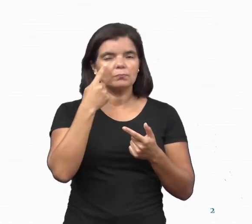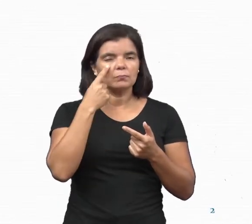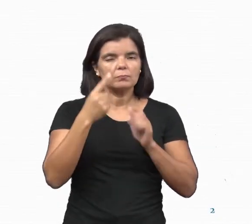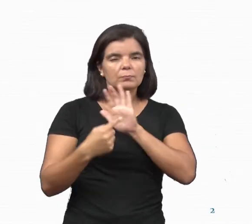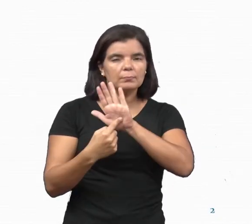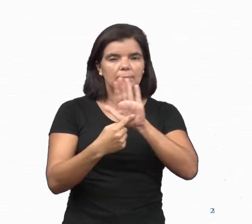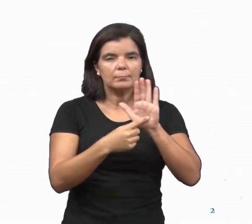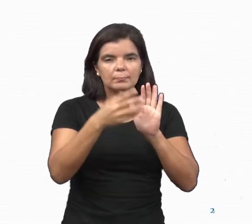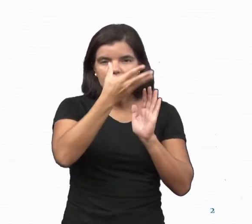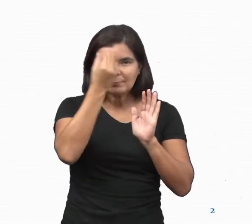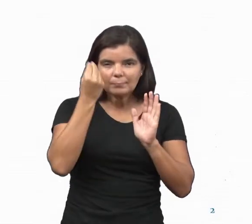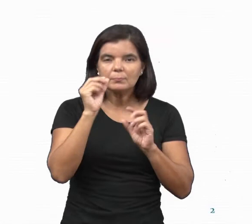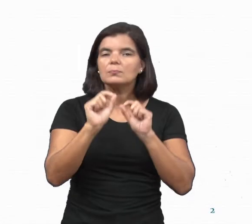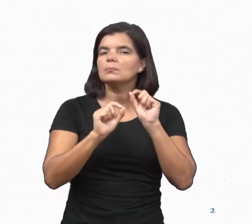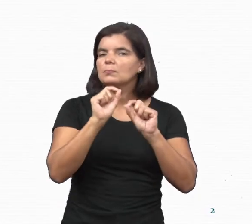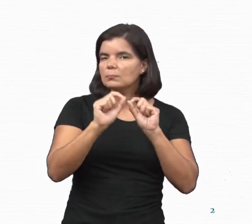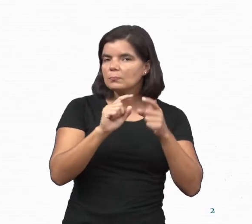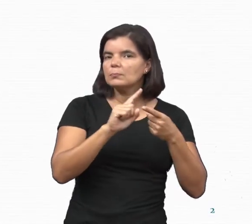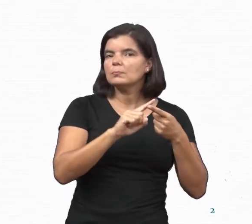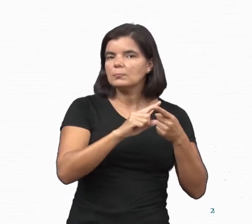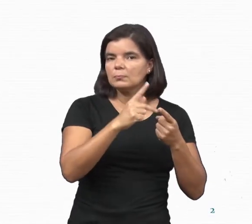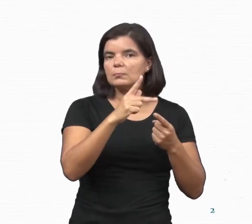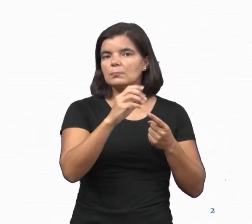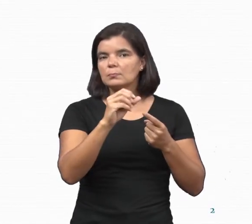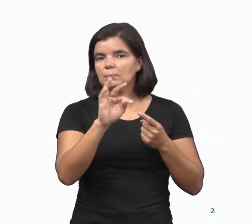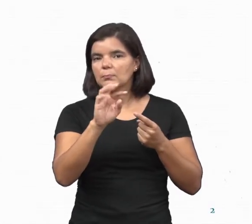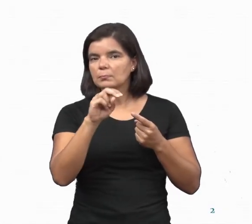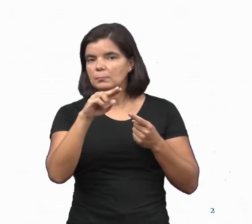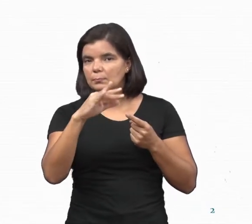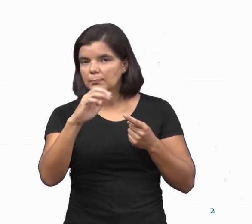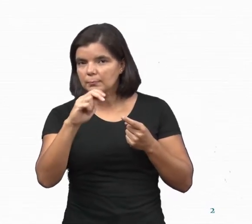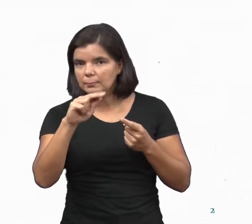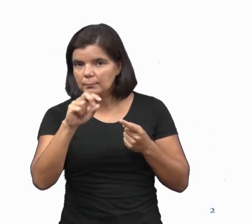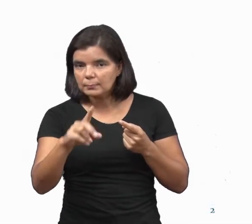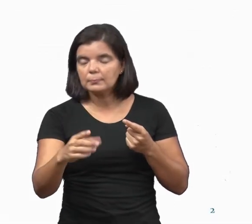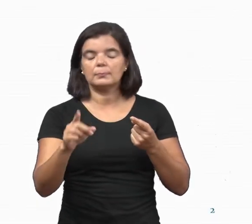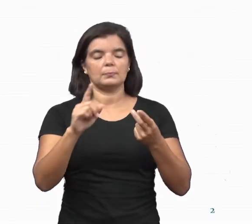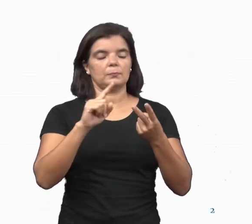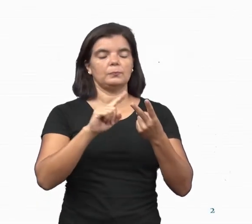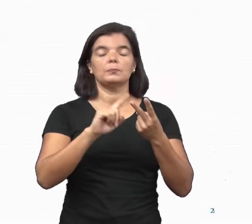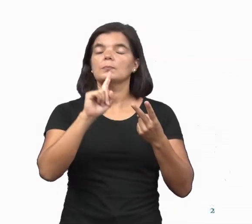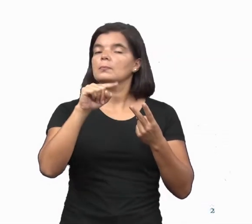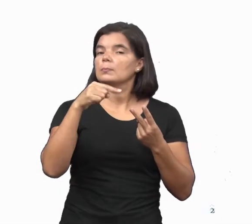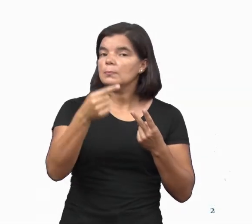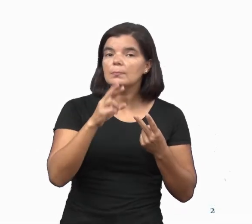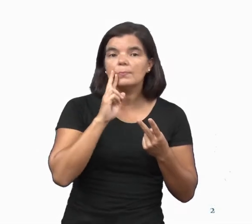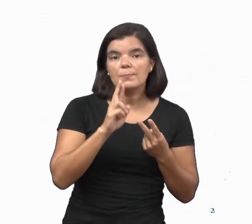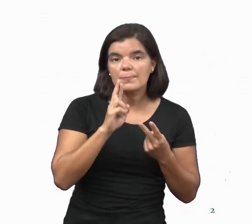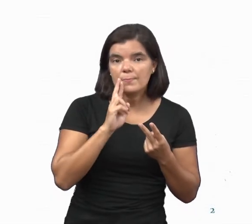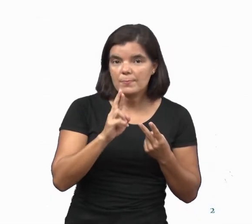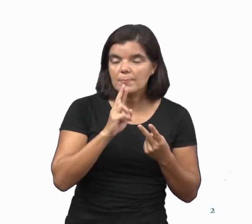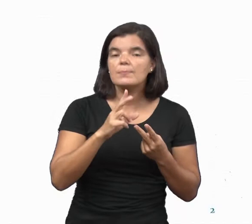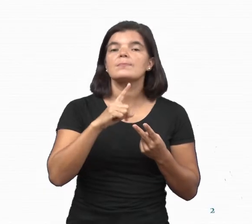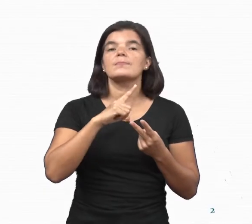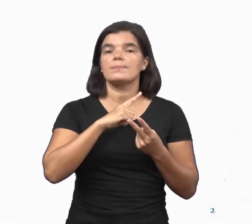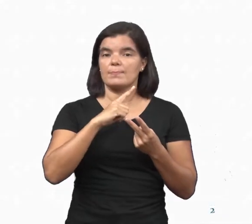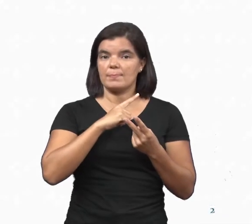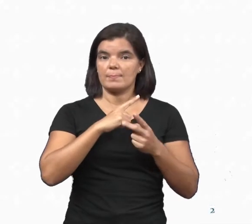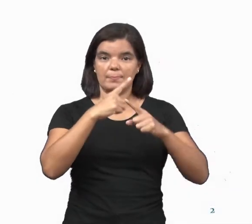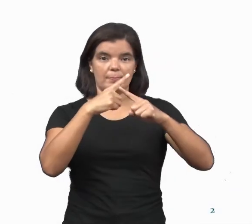representar, para não esquecer o que seria a potenciação e o que seria a radiciação. Depois que resolvê-las, a gente vai